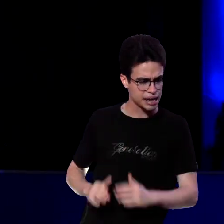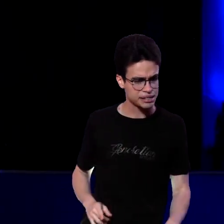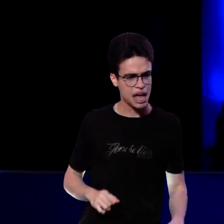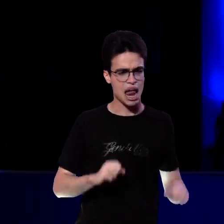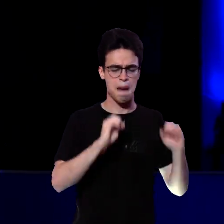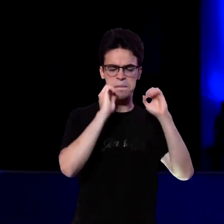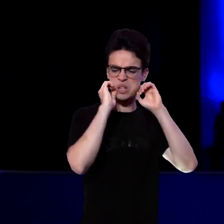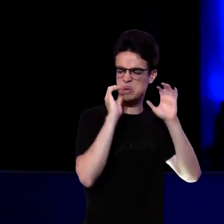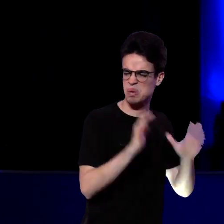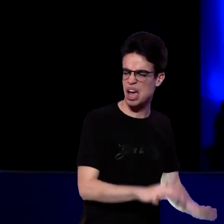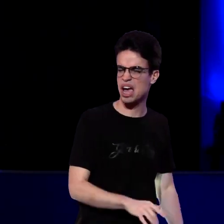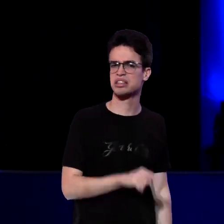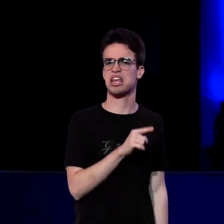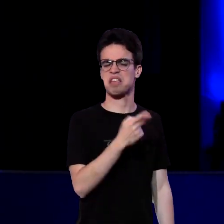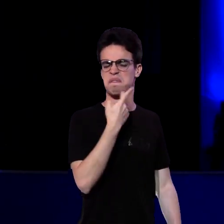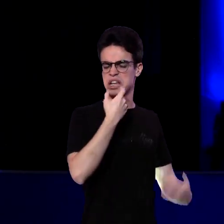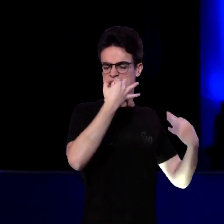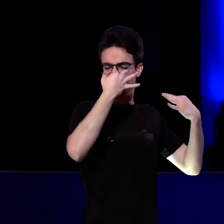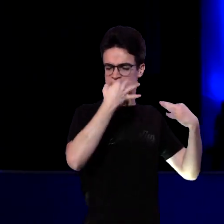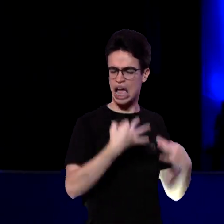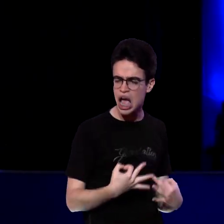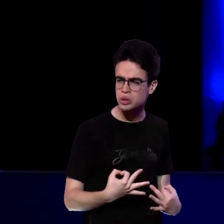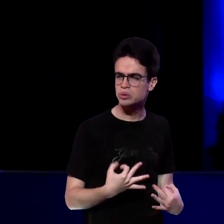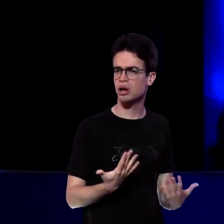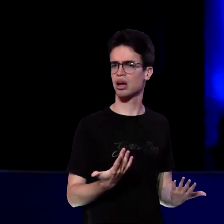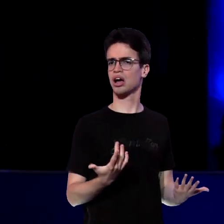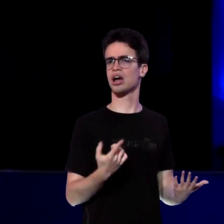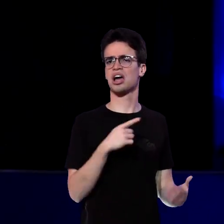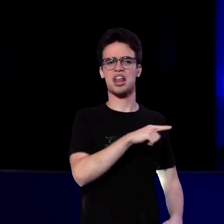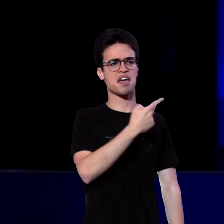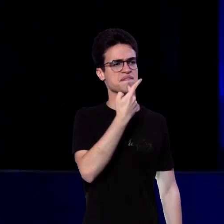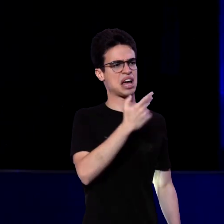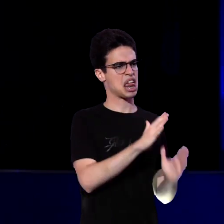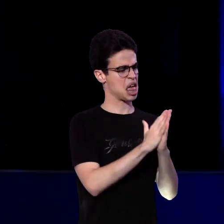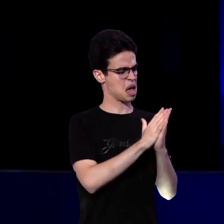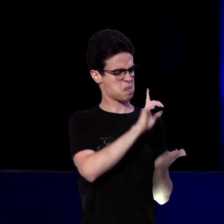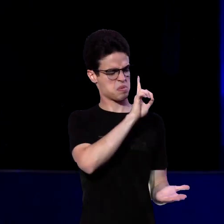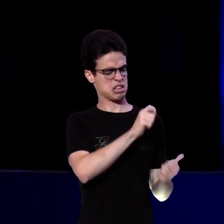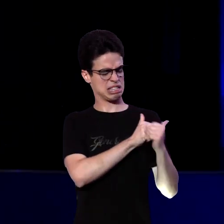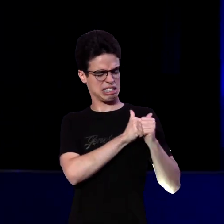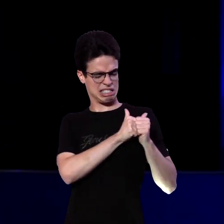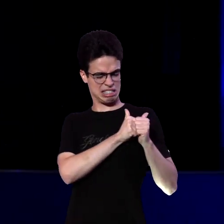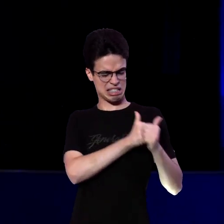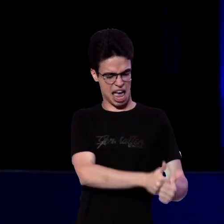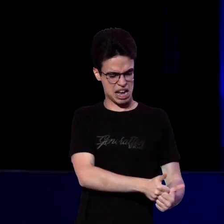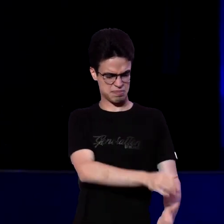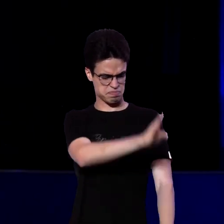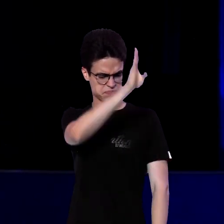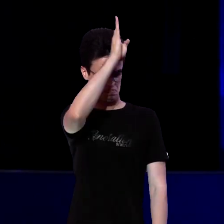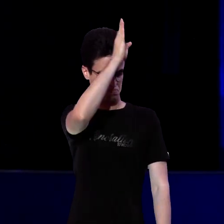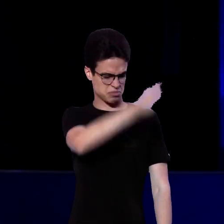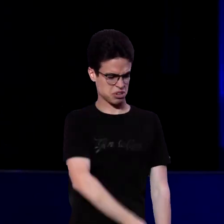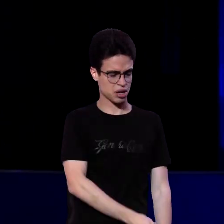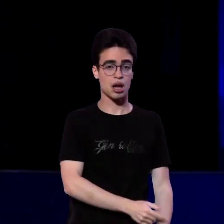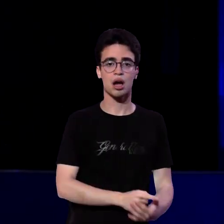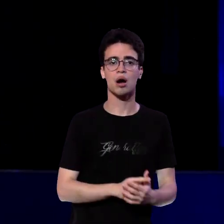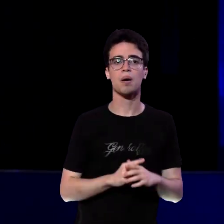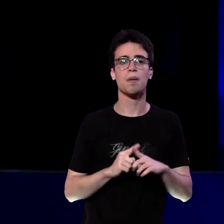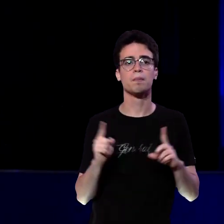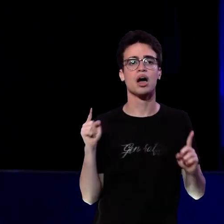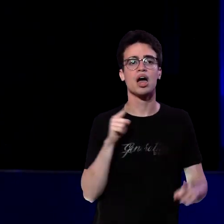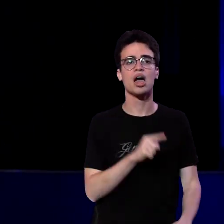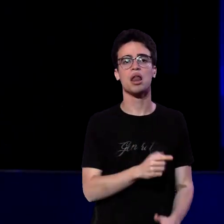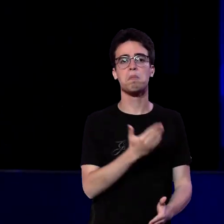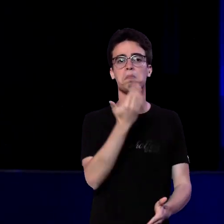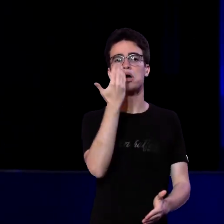abençoado, diz que é íntegro, diz que segue a palavra de Deus a todo custo, mas do nada ele perdeu